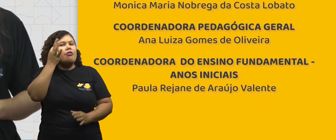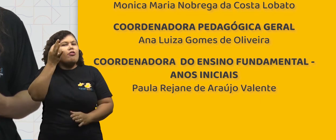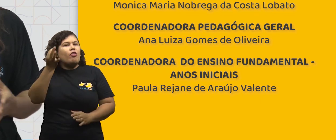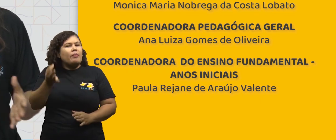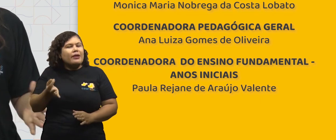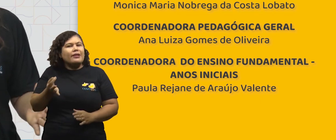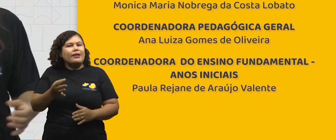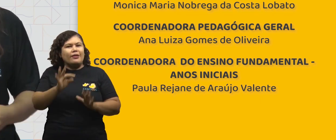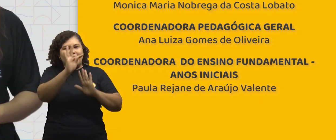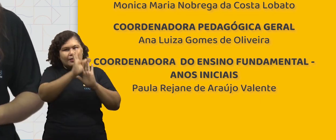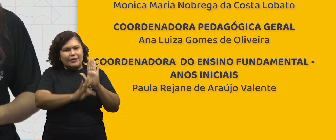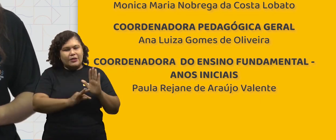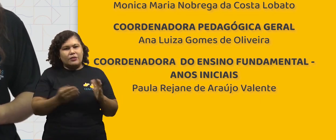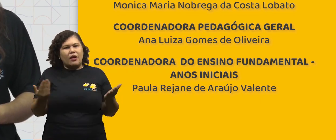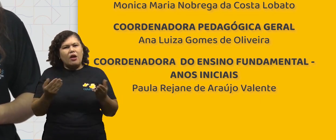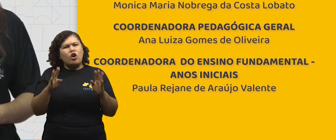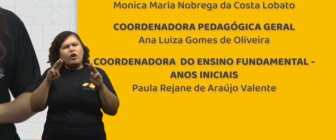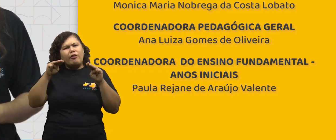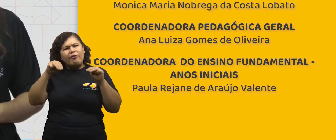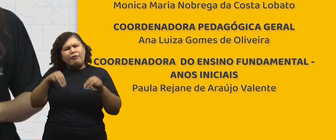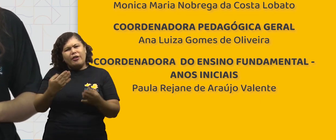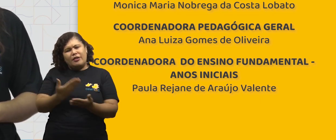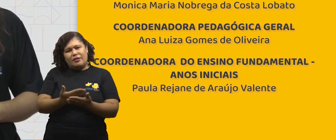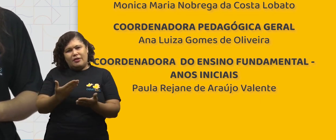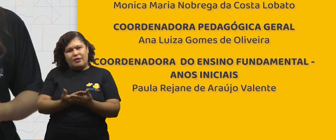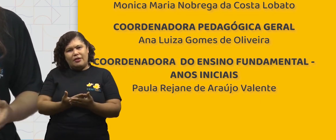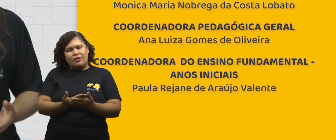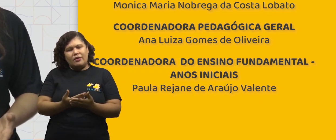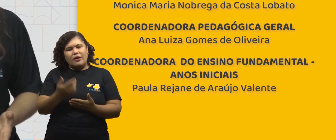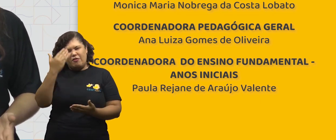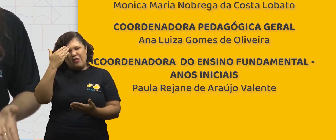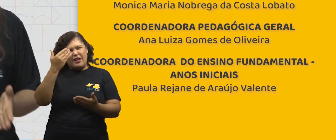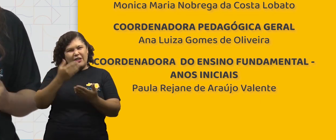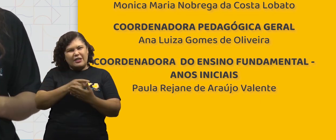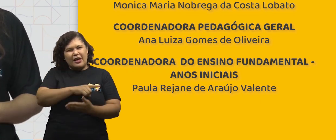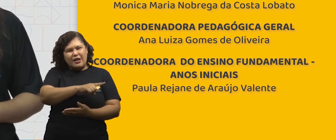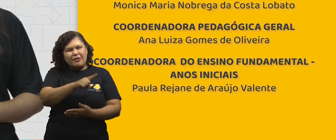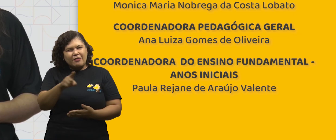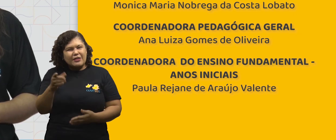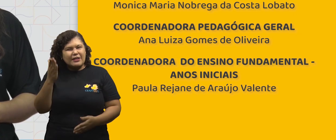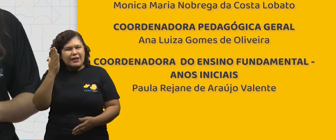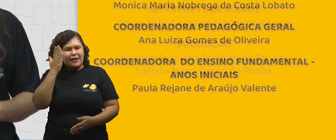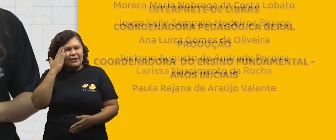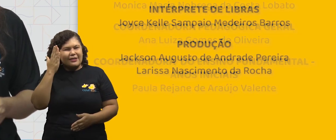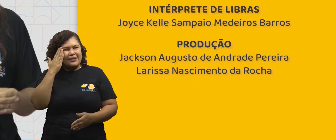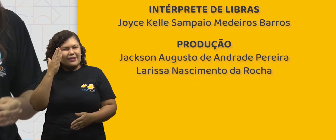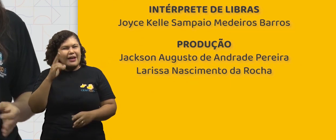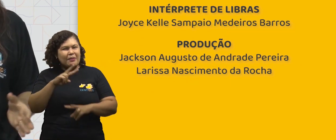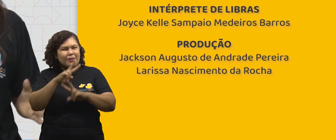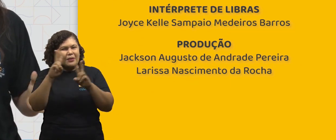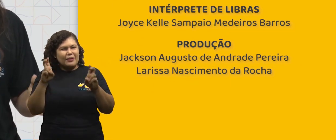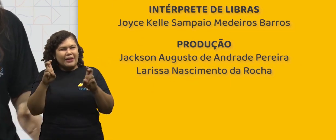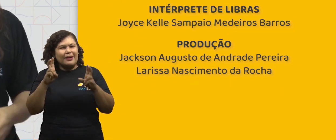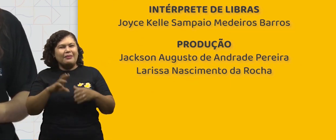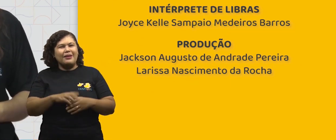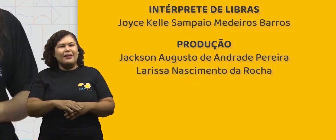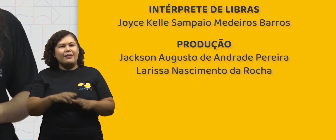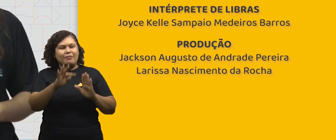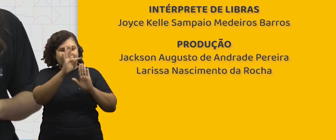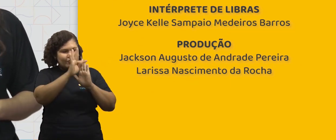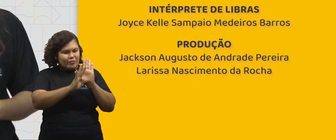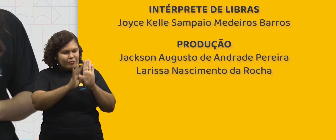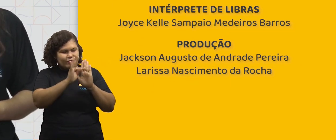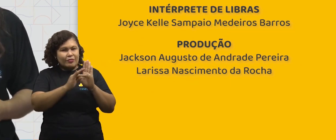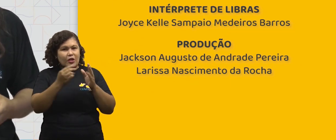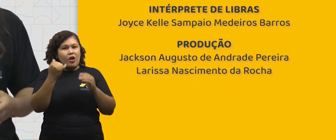compreender. Agora, vamos finalizar a nossa aula, acreditando que já podemos sair daqui sabendo sobre